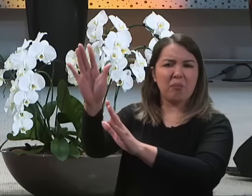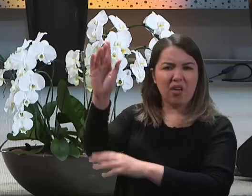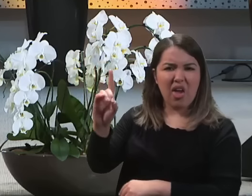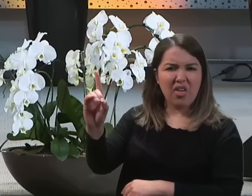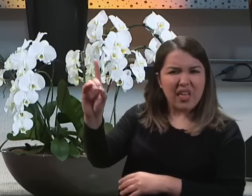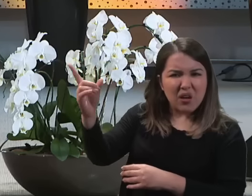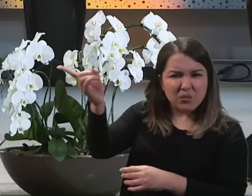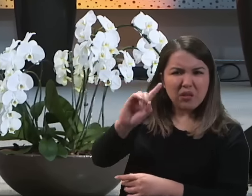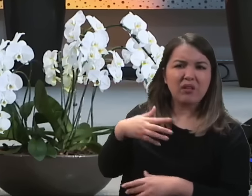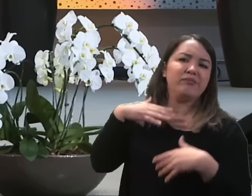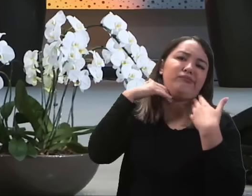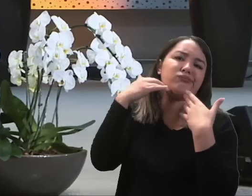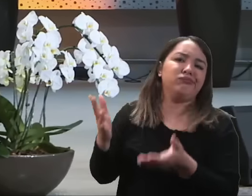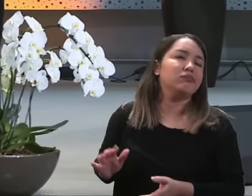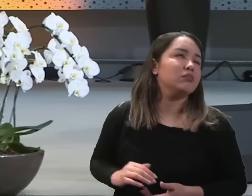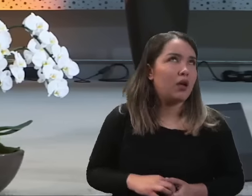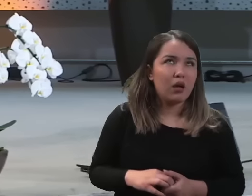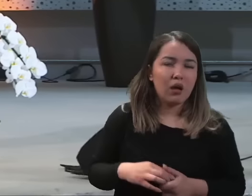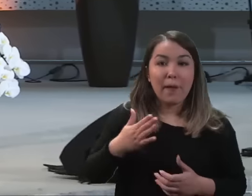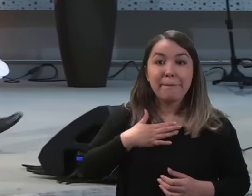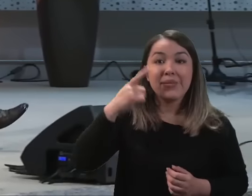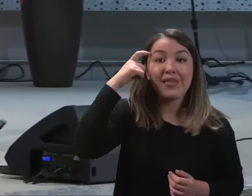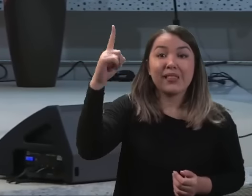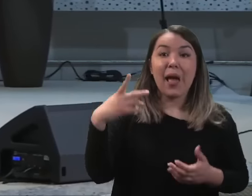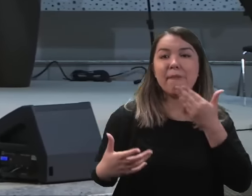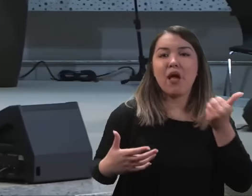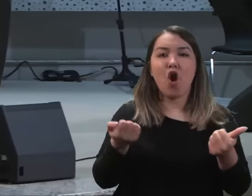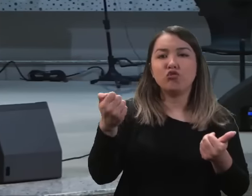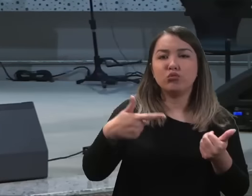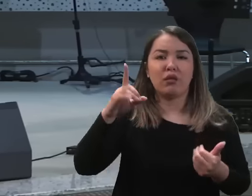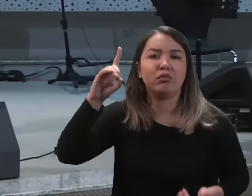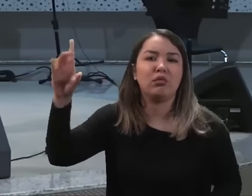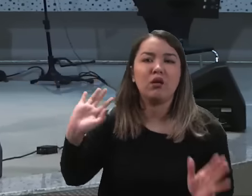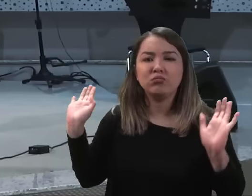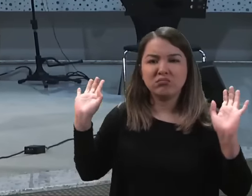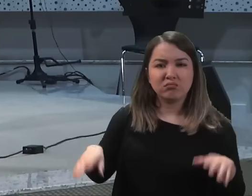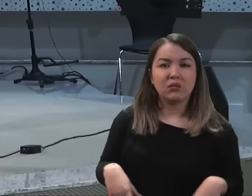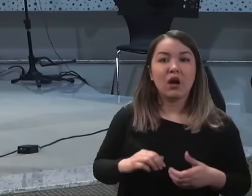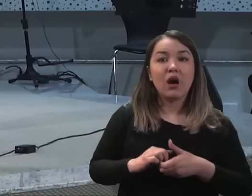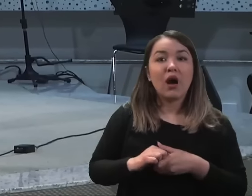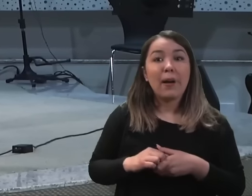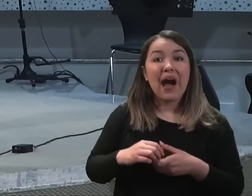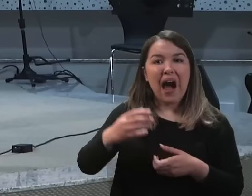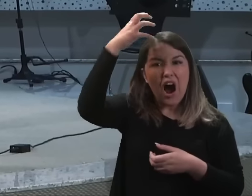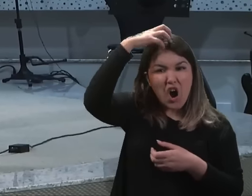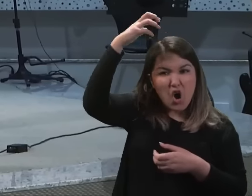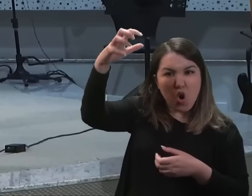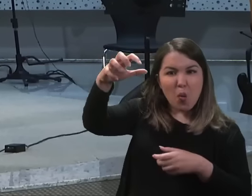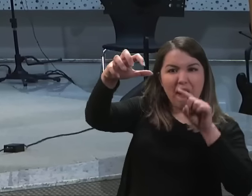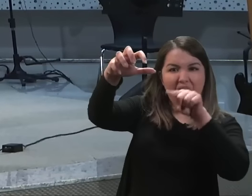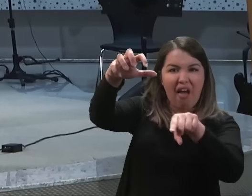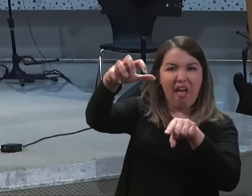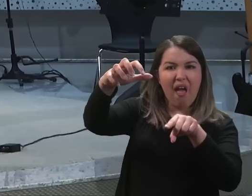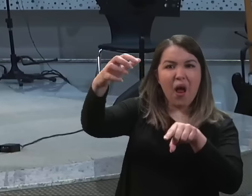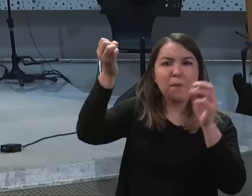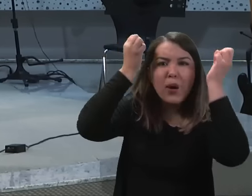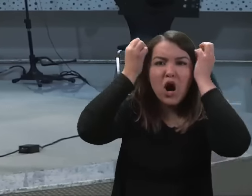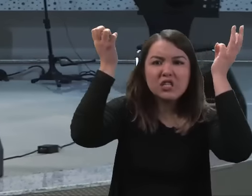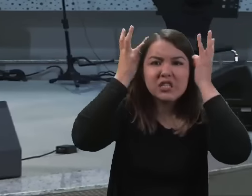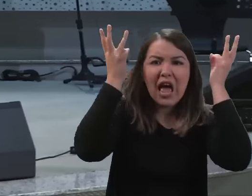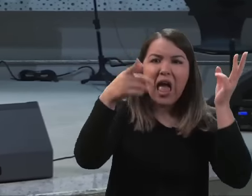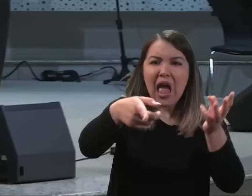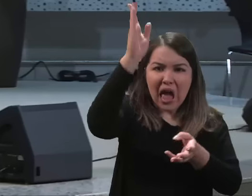achavam que suas ideias eram melhores que Deus estava errando e se equivocando e jogavam a culpa sobre Moisés o profeta